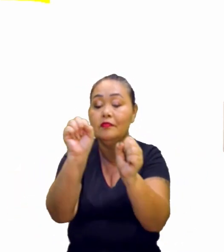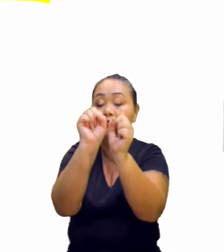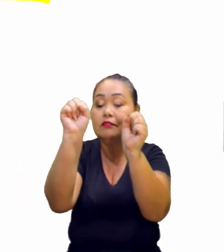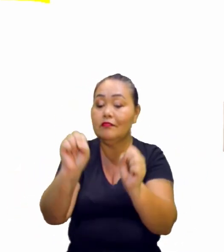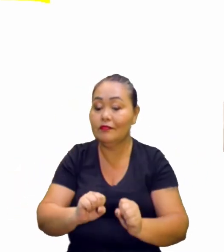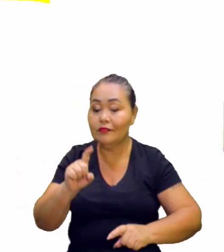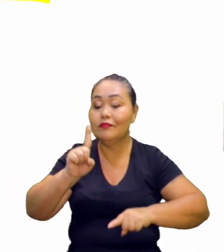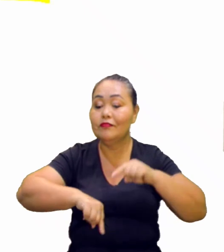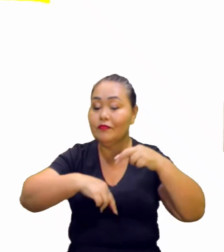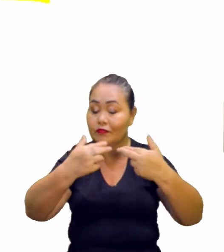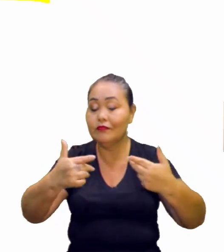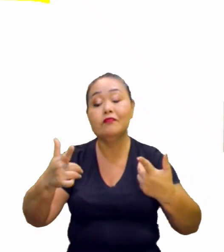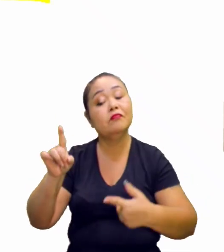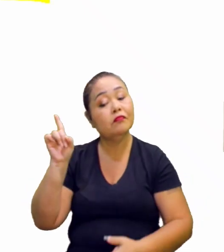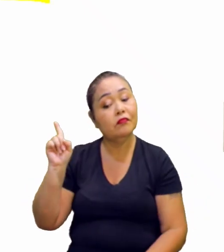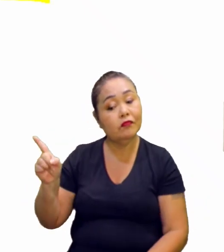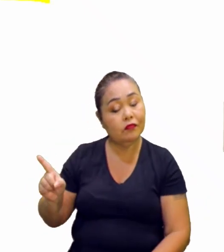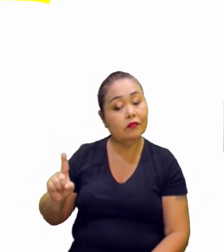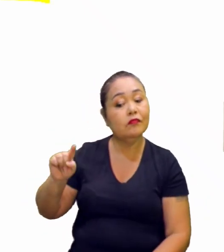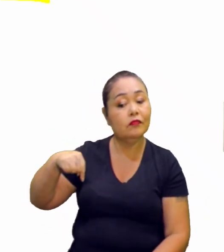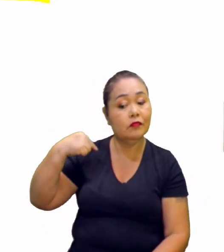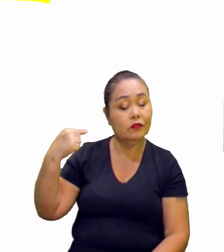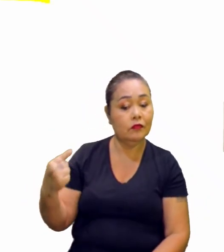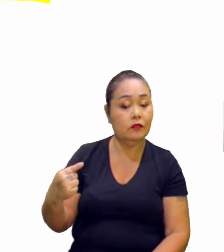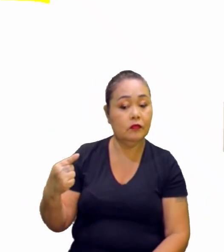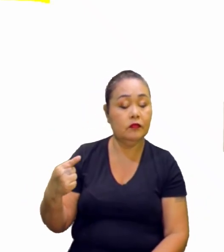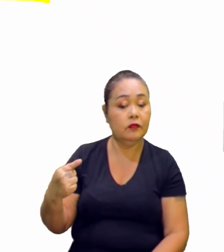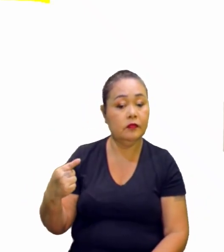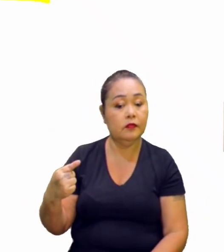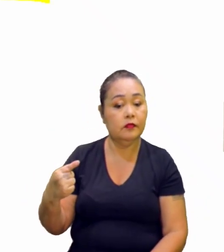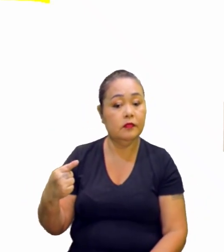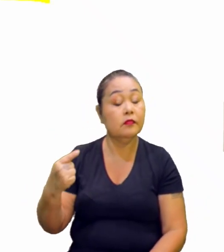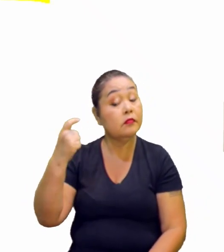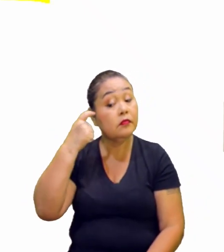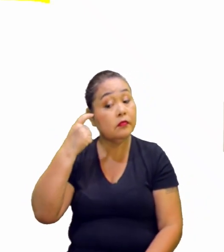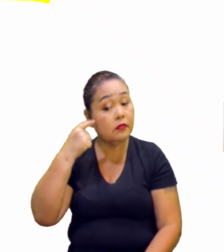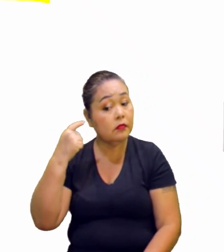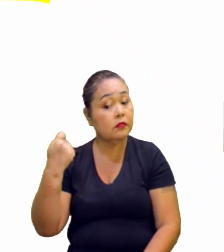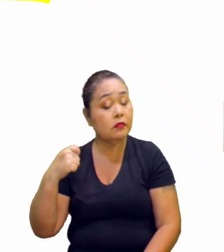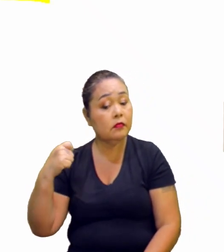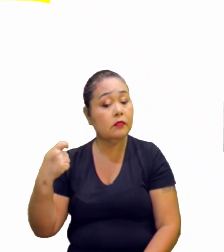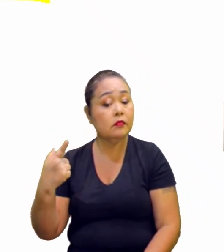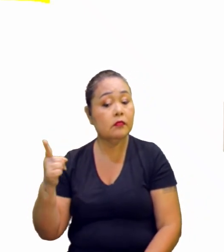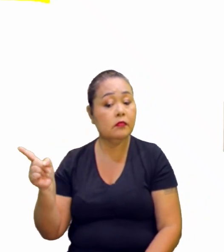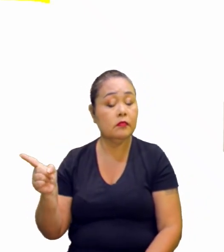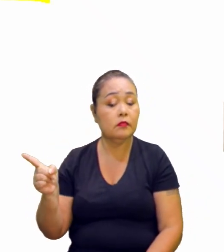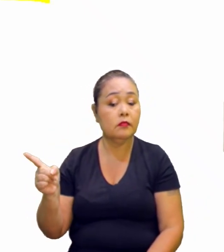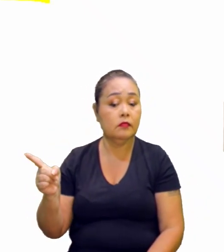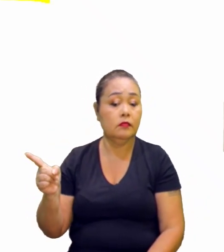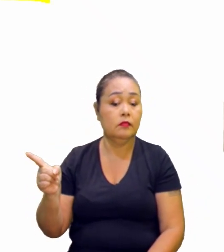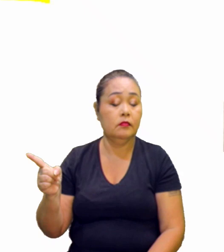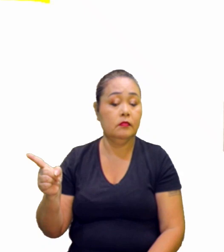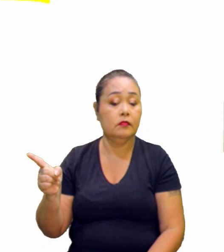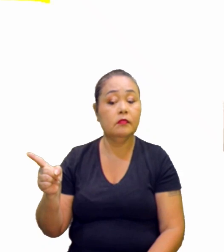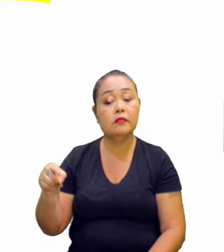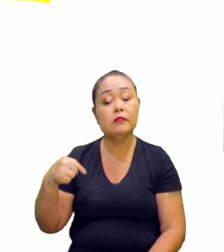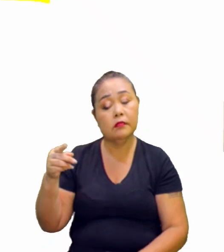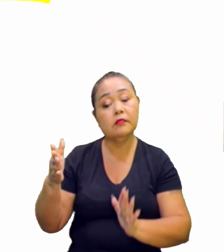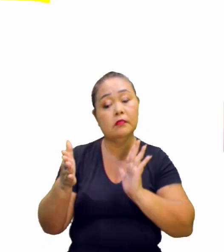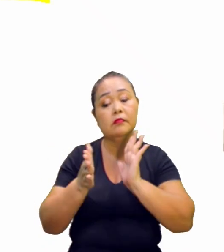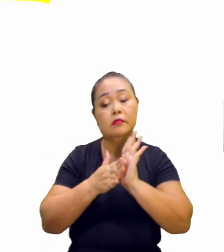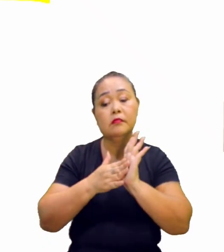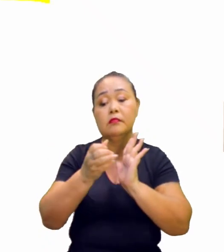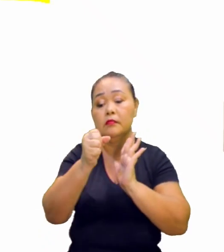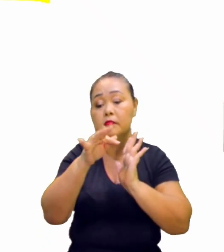toda a questão aí que a gente precisa repensar, e é nesse sentido que nós viemos com essa proposta dos